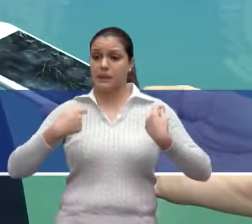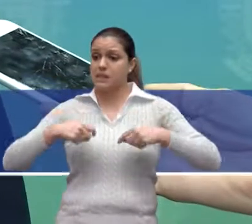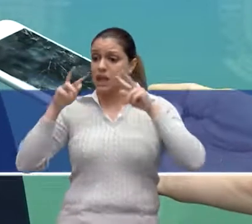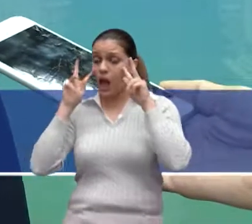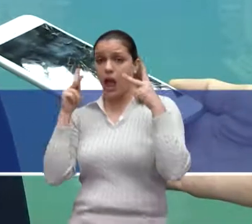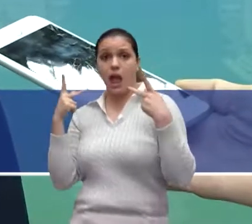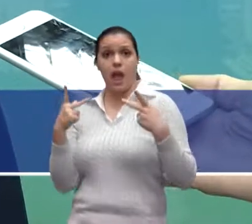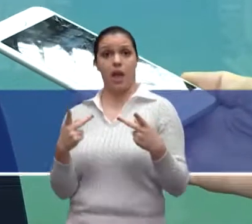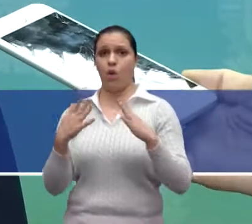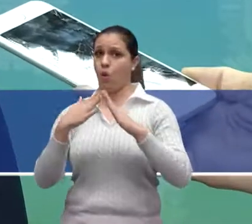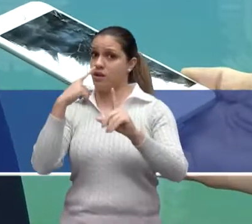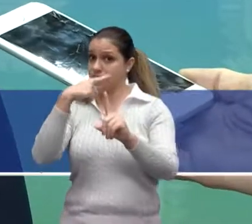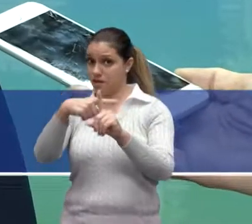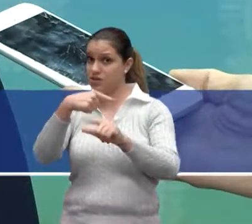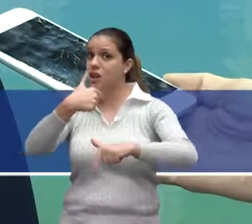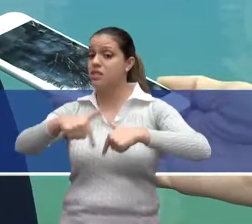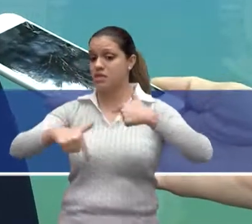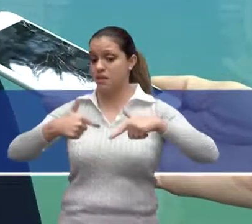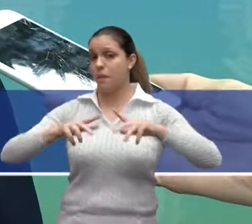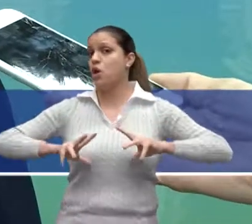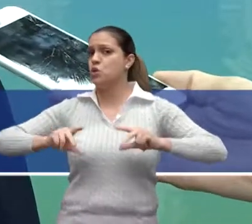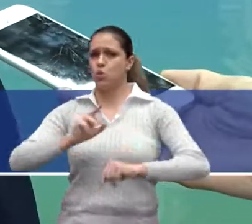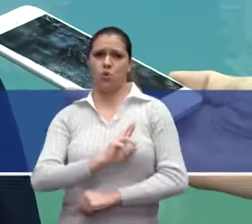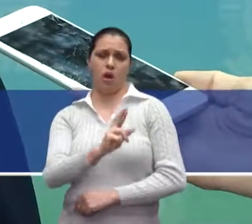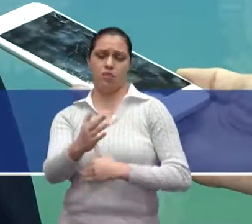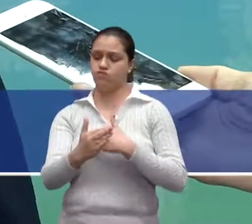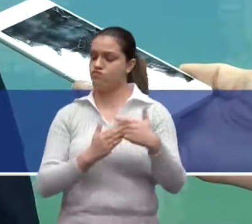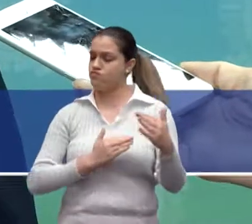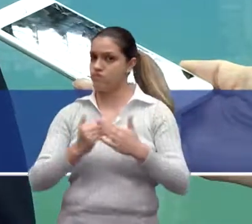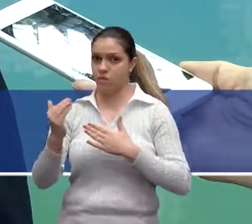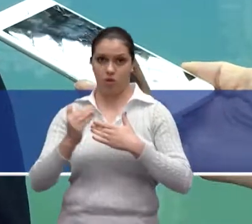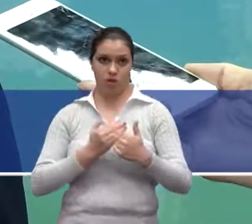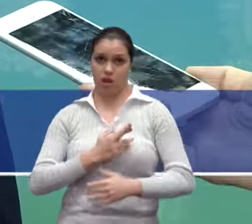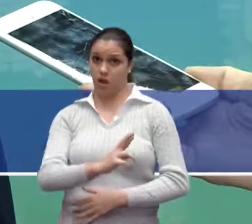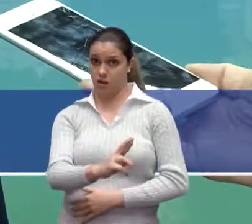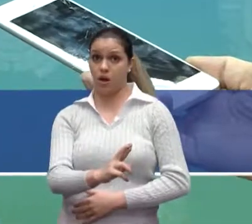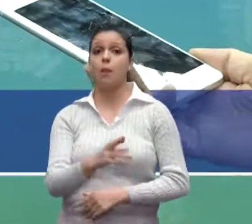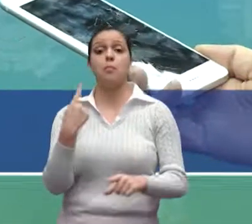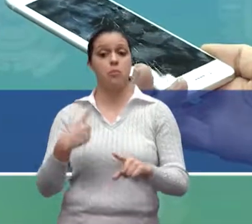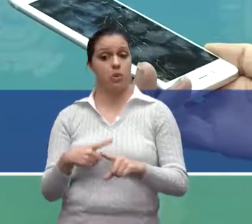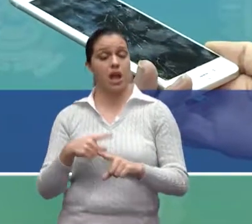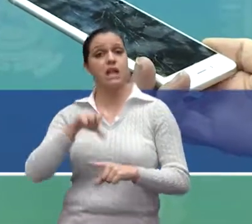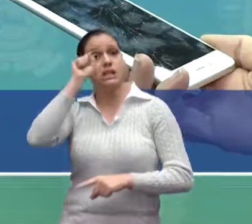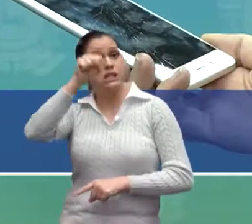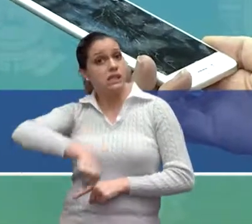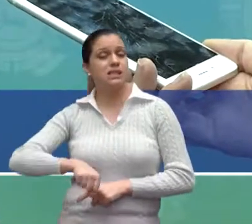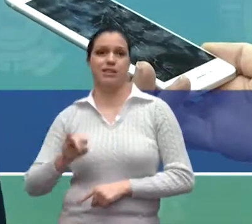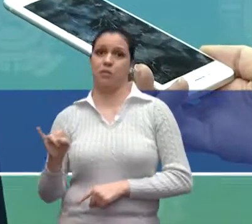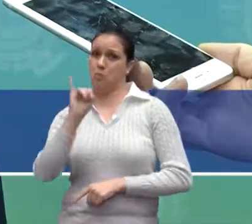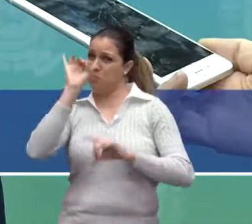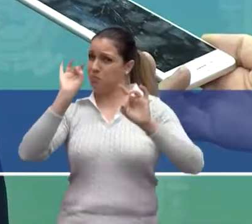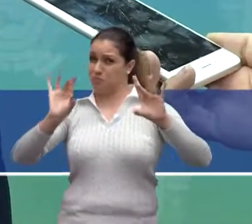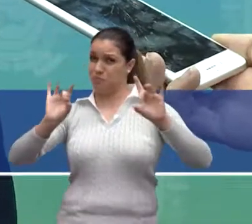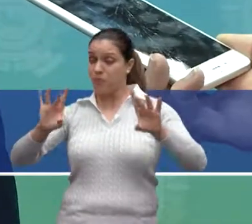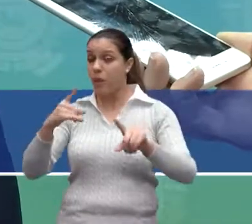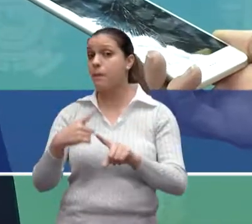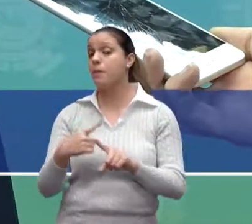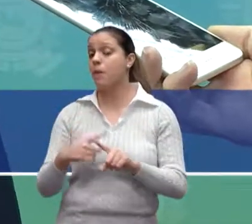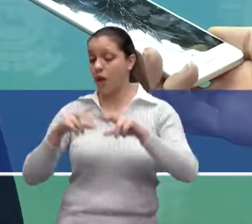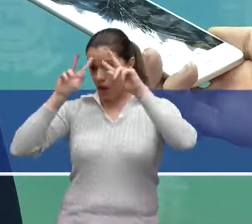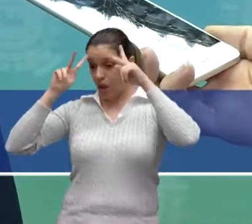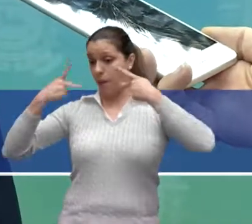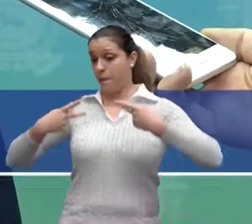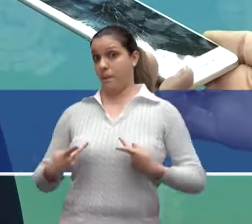do Sul reconheça as igrejas, né, reconheça as atividades religiosas, seja de qual religião for, como essencial.